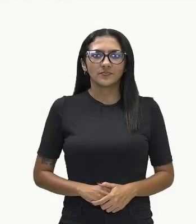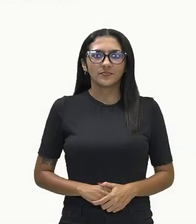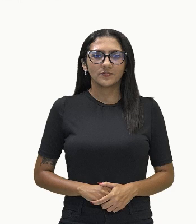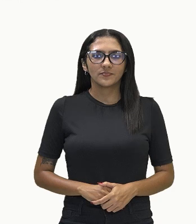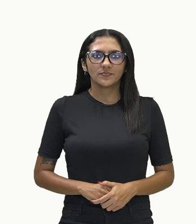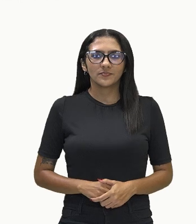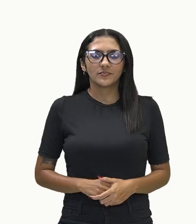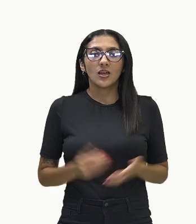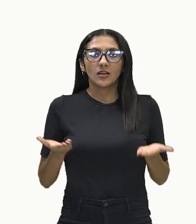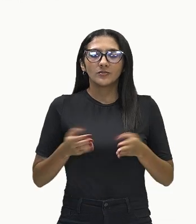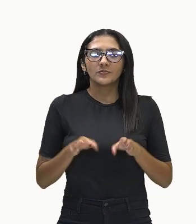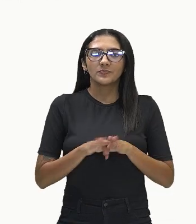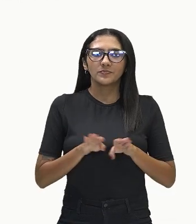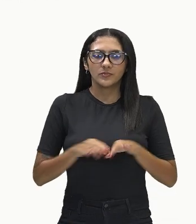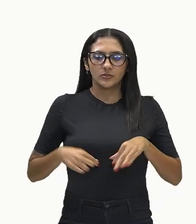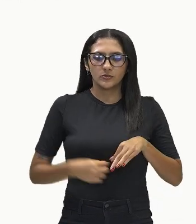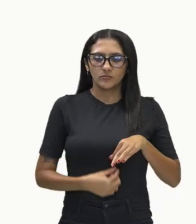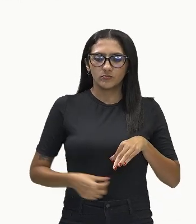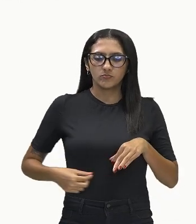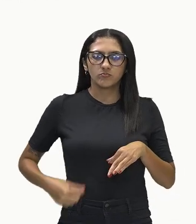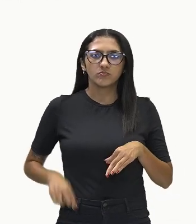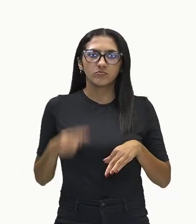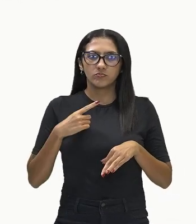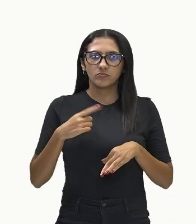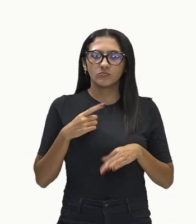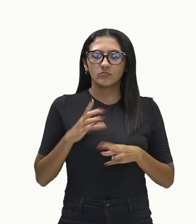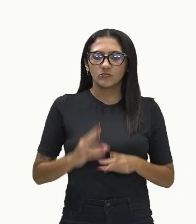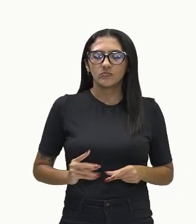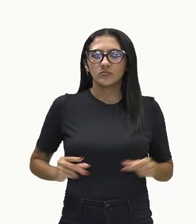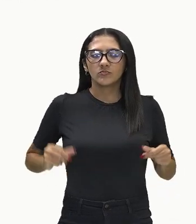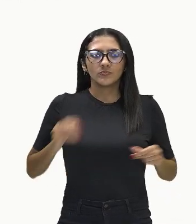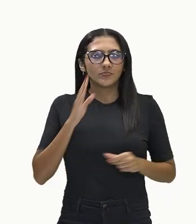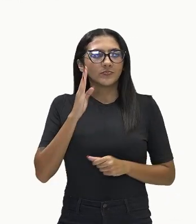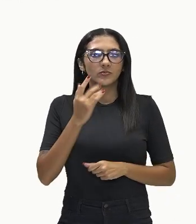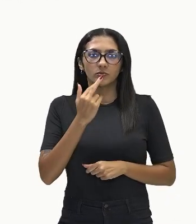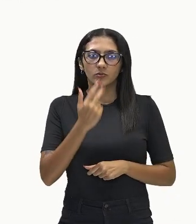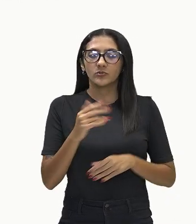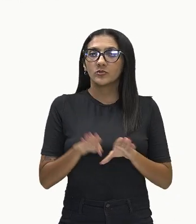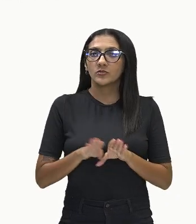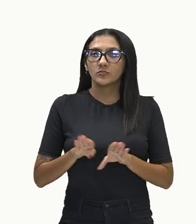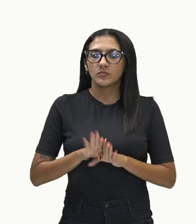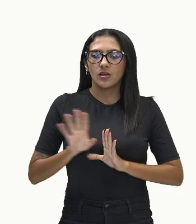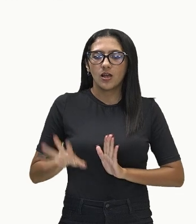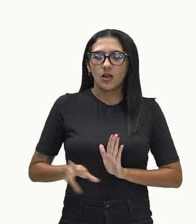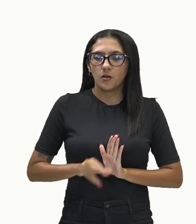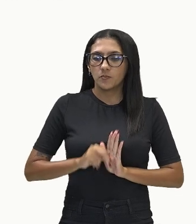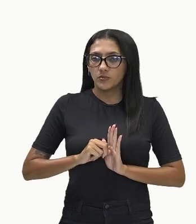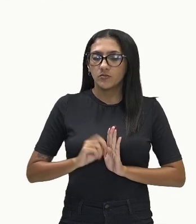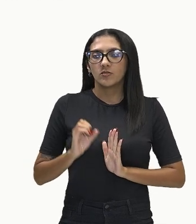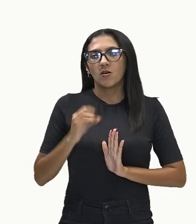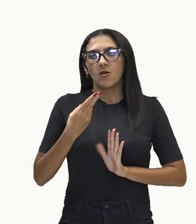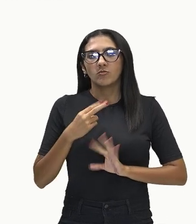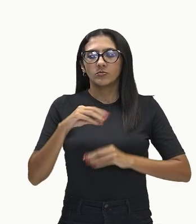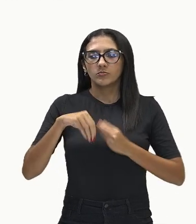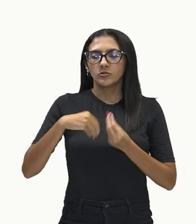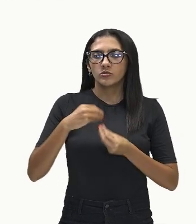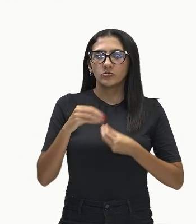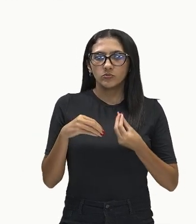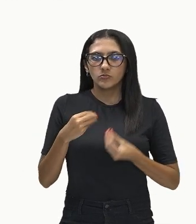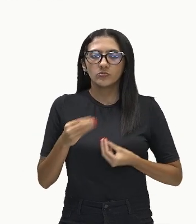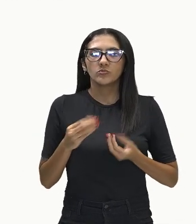dos nossos nutrientes, bem como a sua absorção ou assimilação